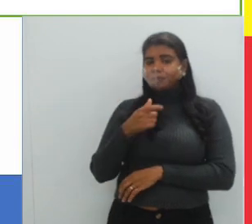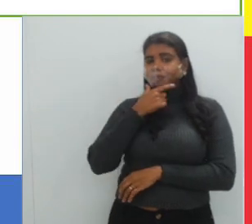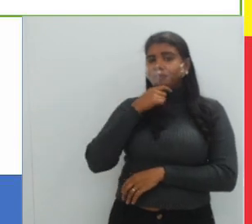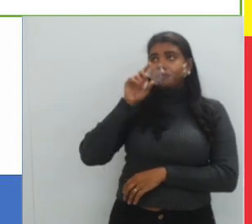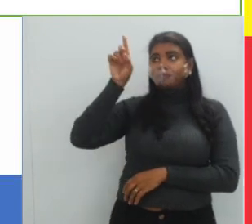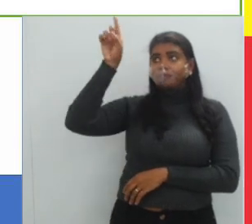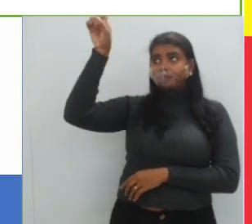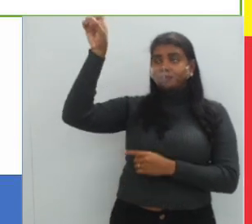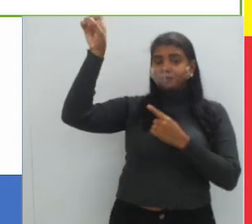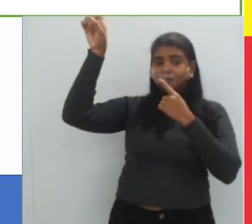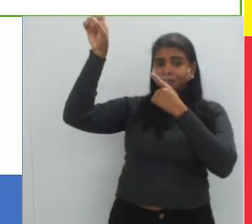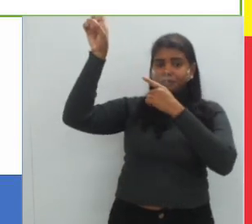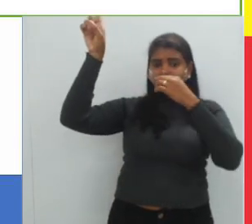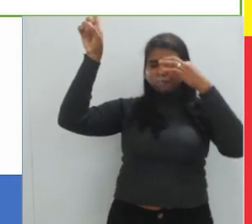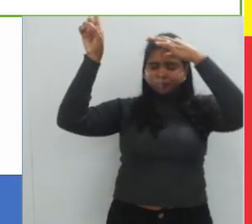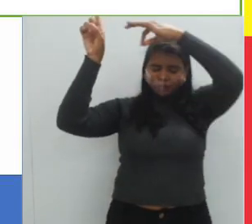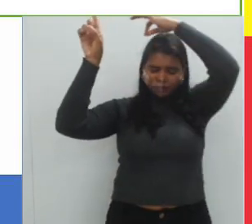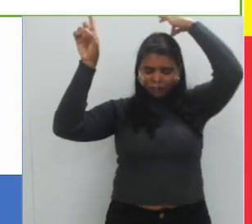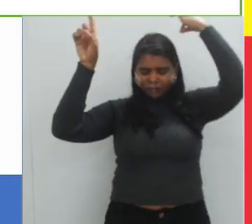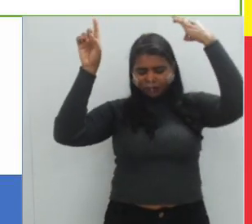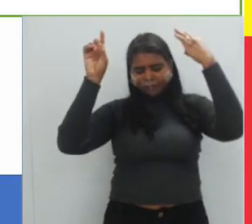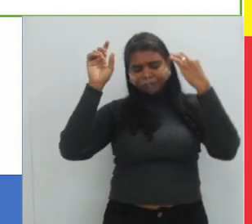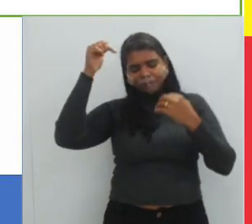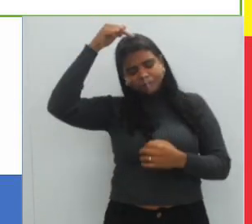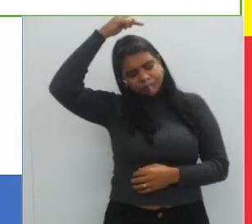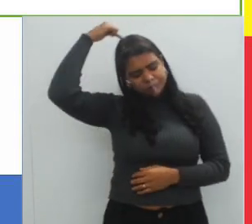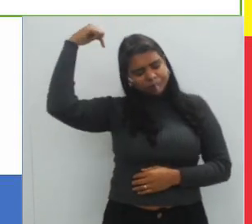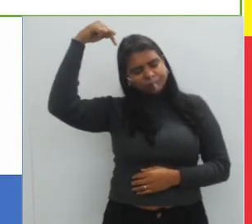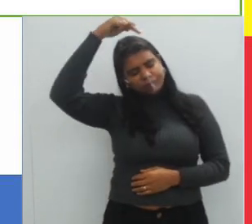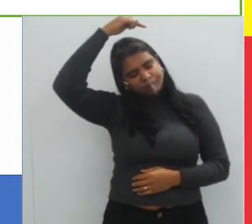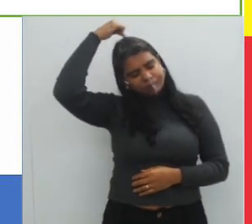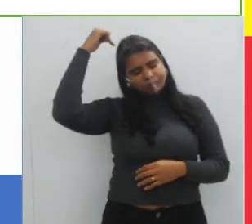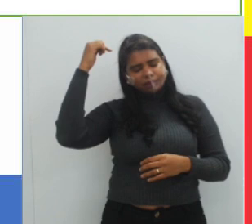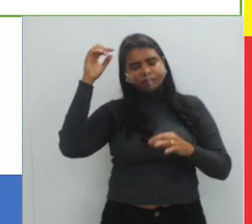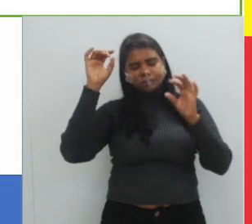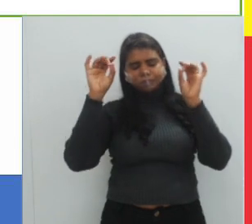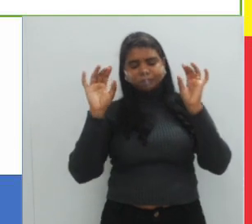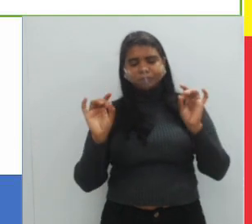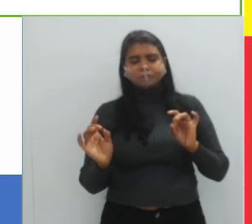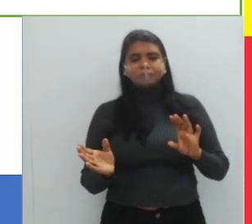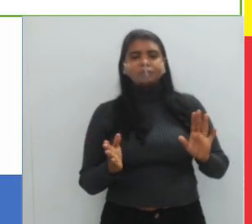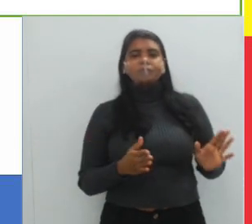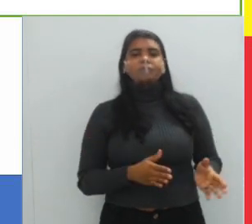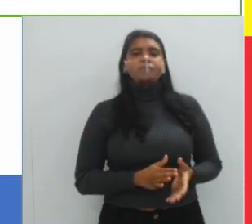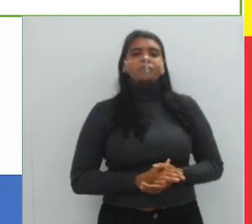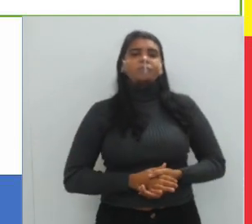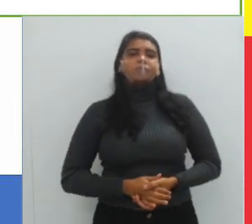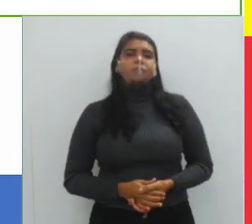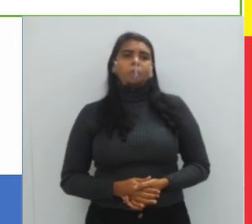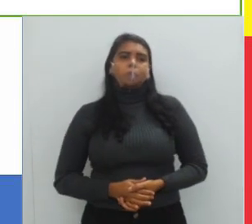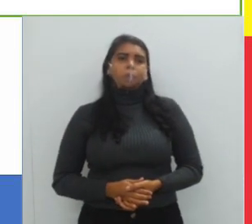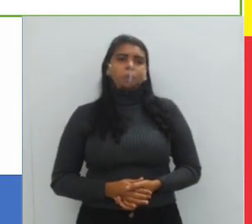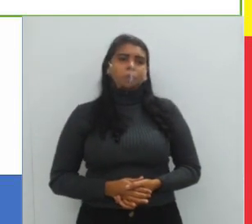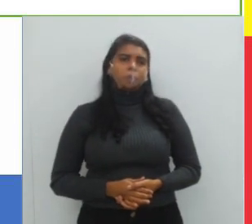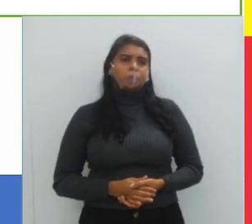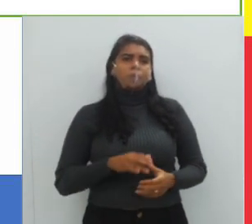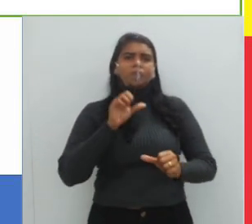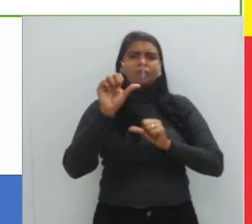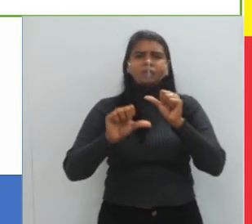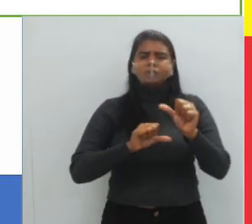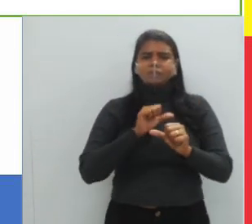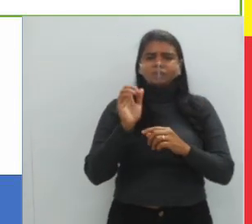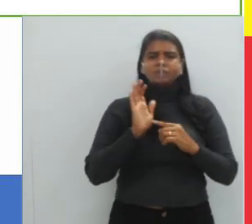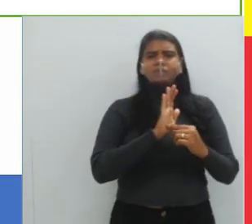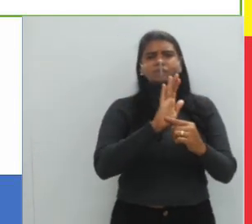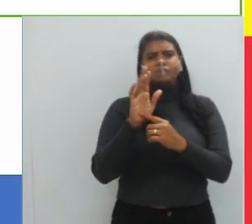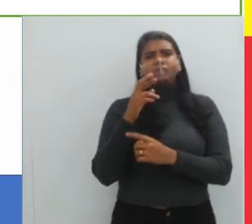homem com o divino, certo? Do homem com o sagrado, certo? Vamos lá. A diversidade